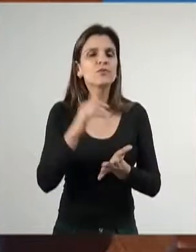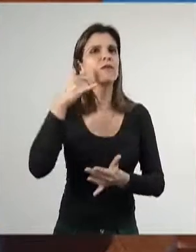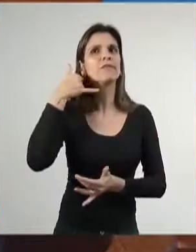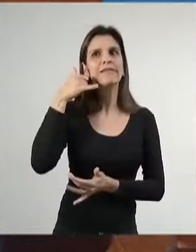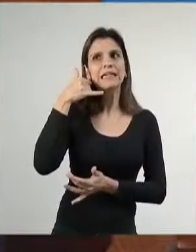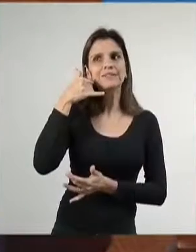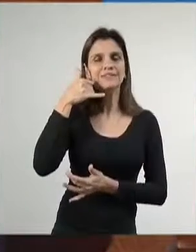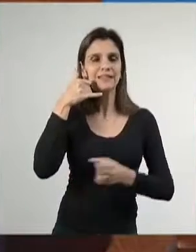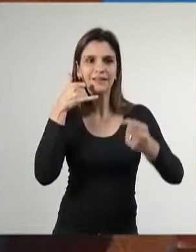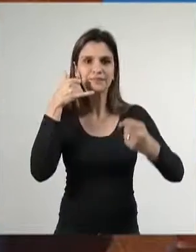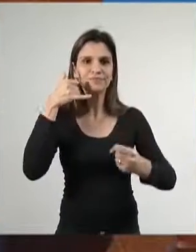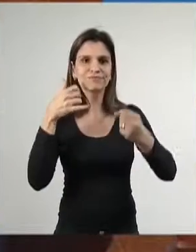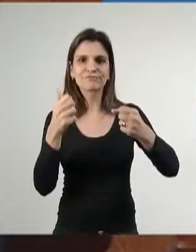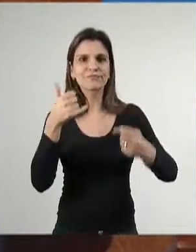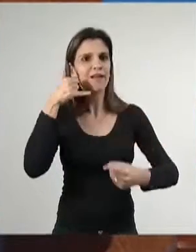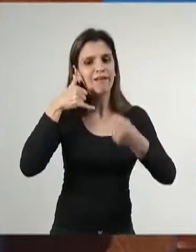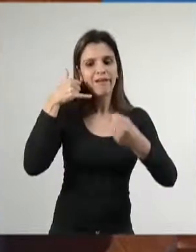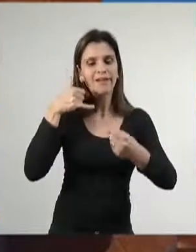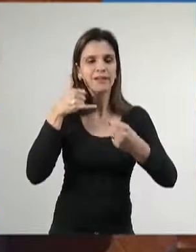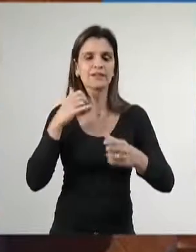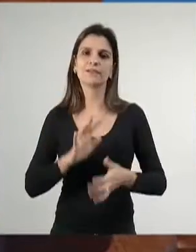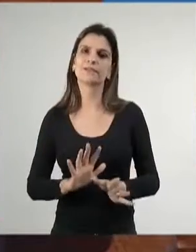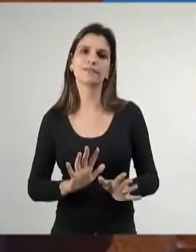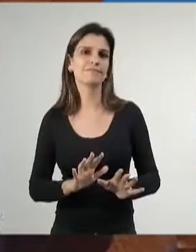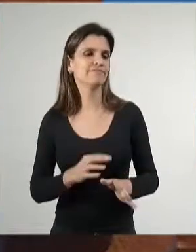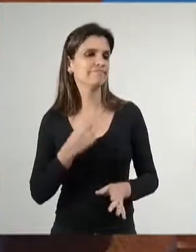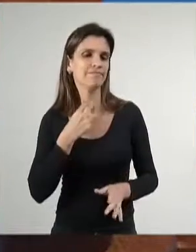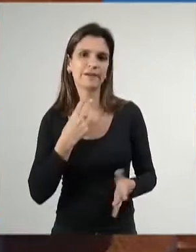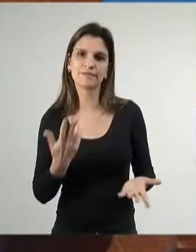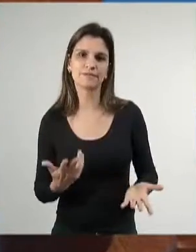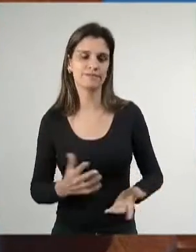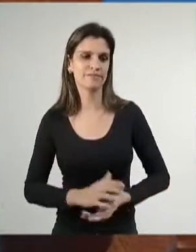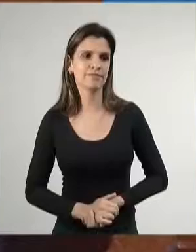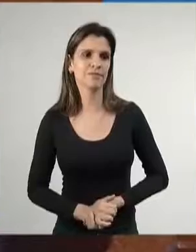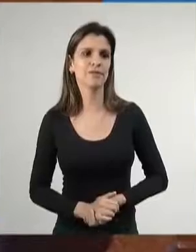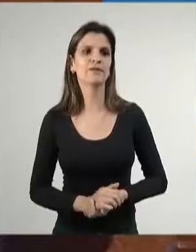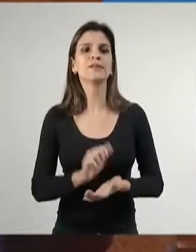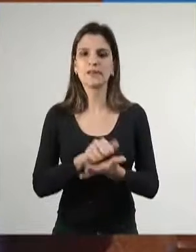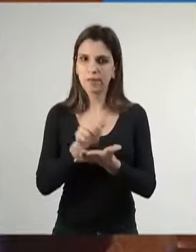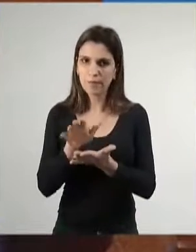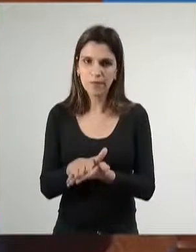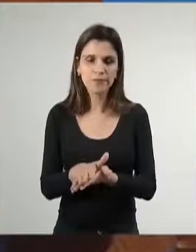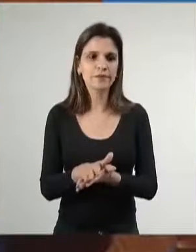receber esse desconto no IPVA. Portanto, é qualquer tipo de infração de trânsito